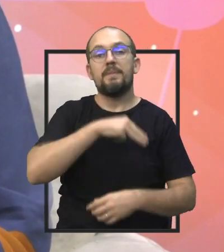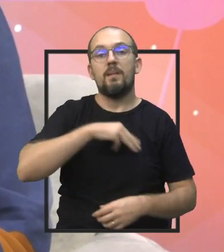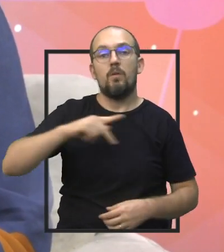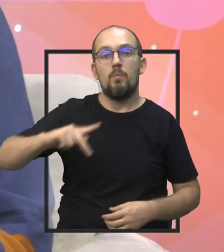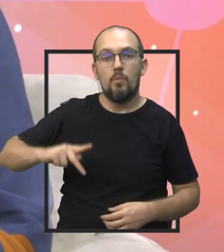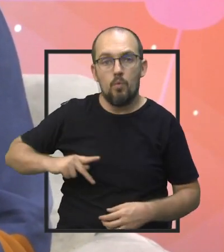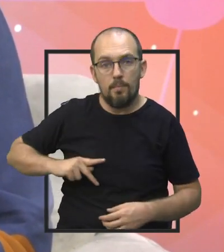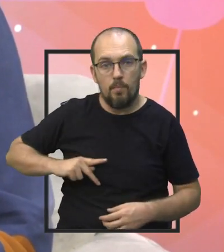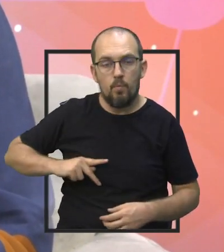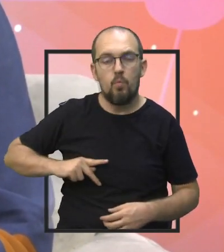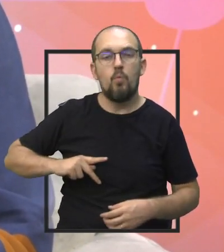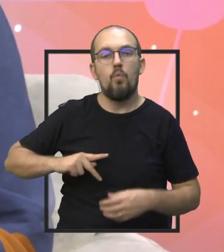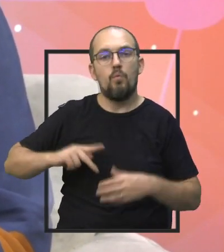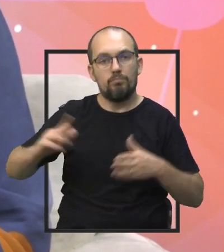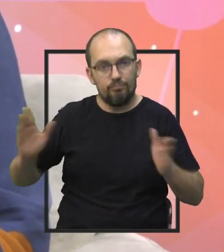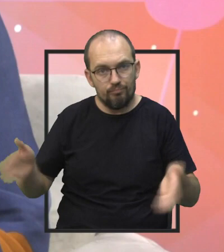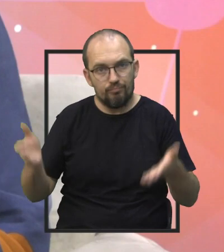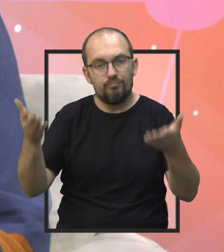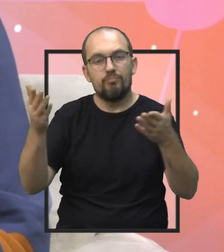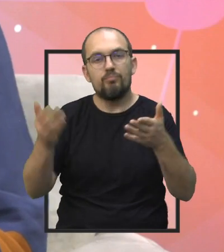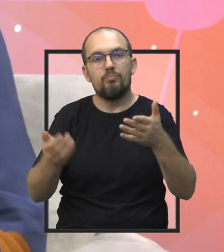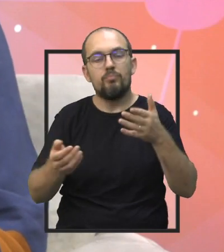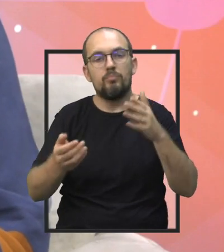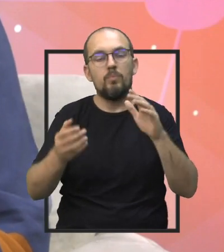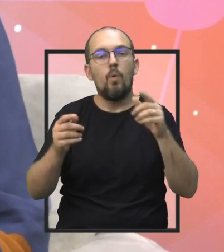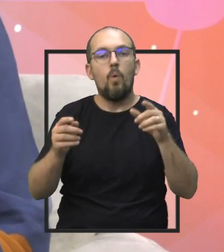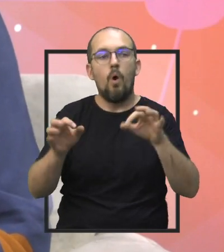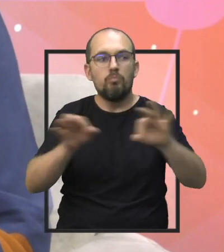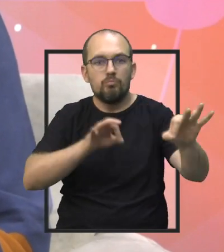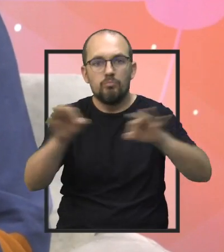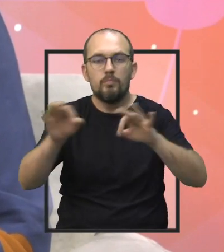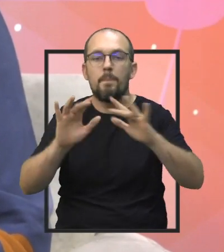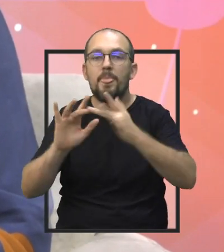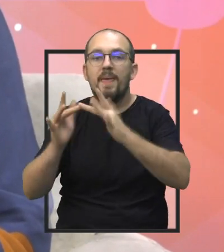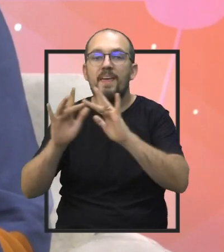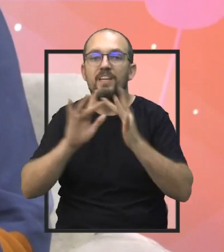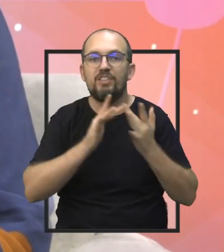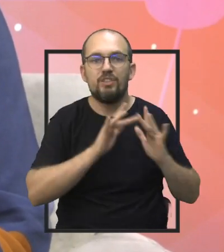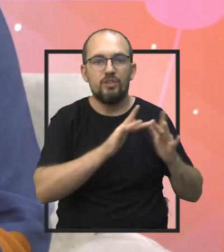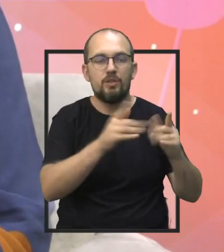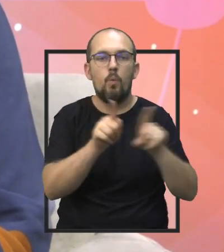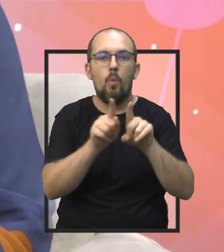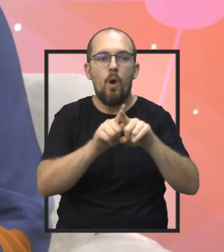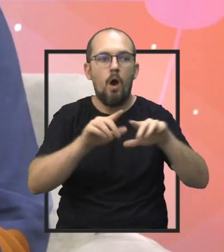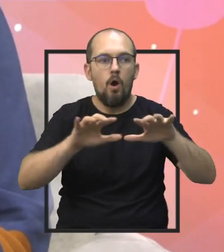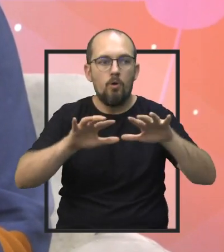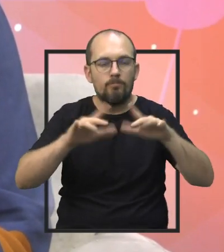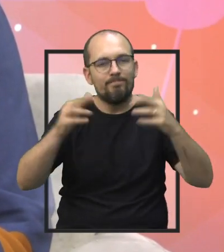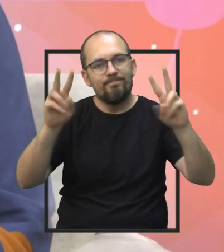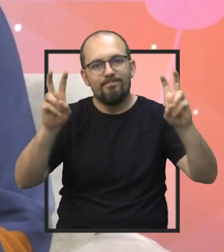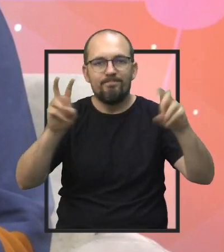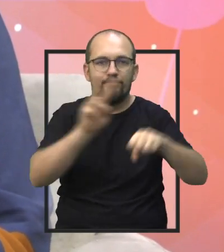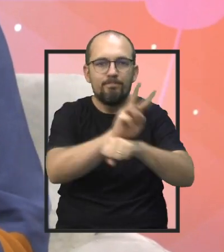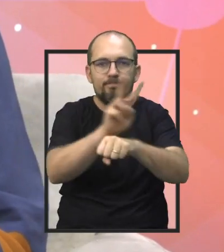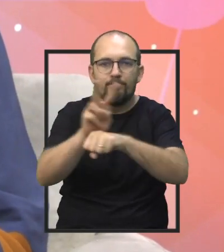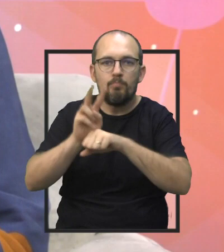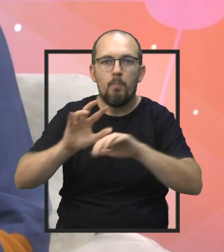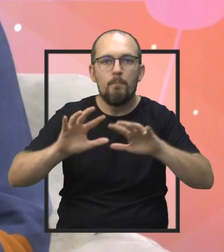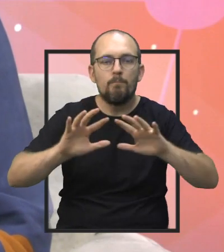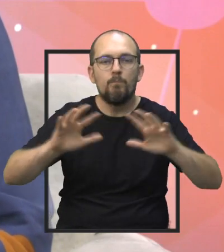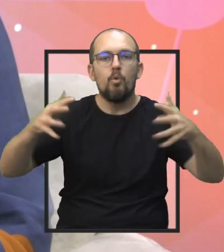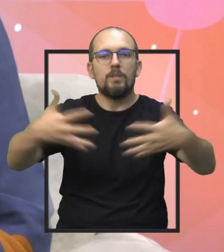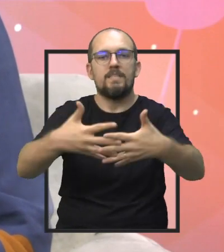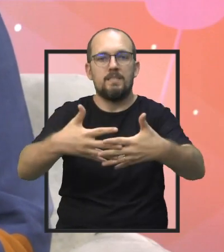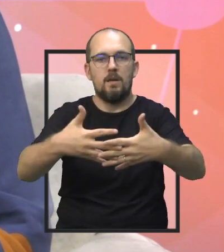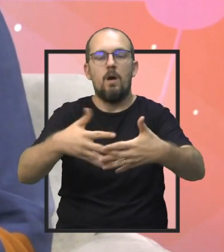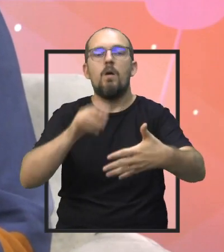Público fomentou, né, a construção de uma rede de proteção dessas crianças. Então todos os órgãos